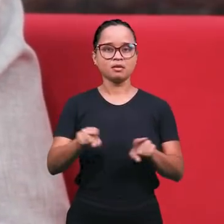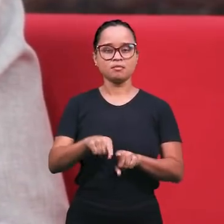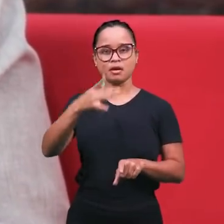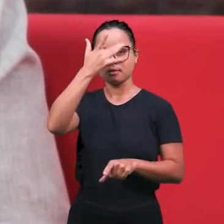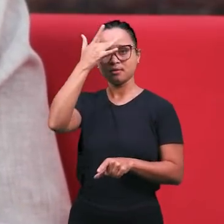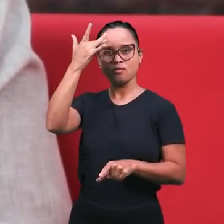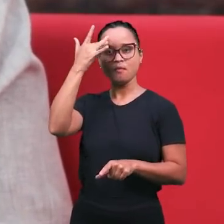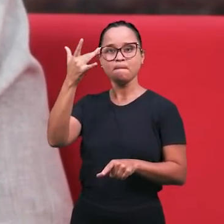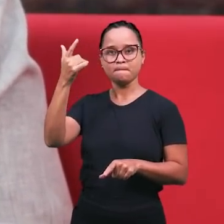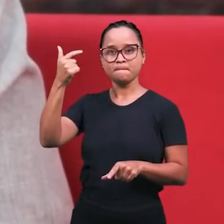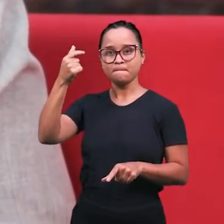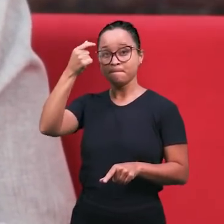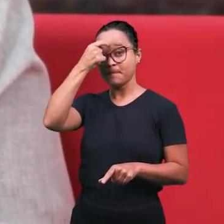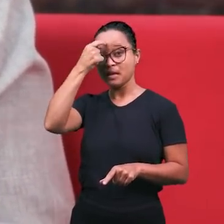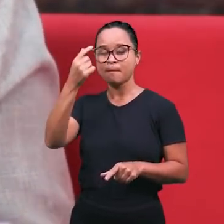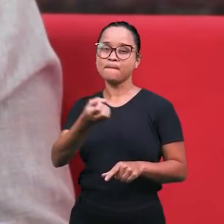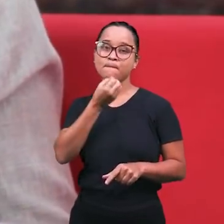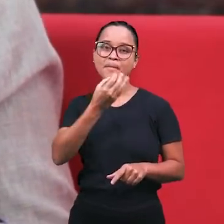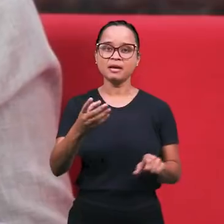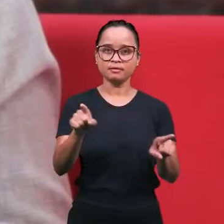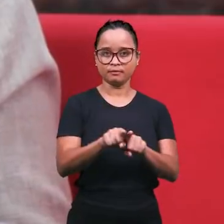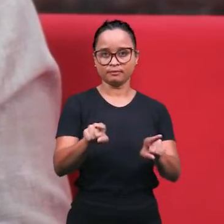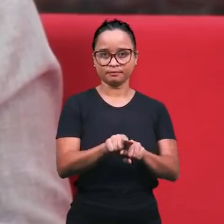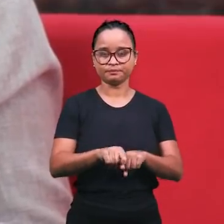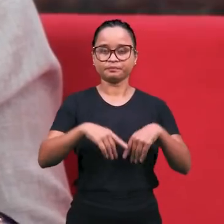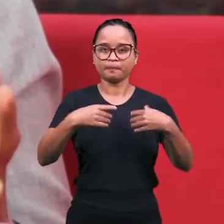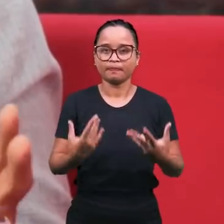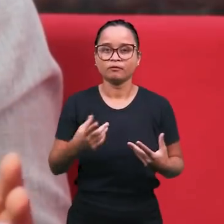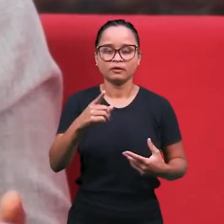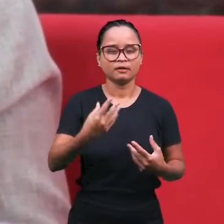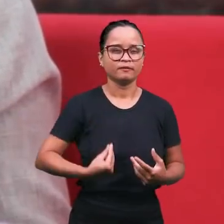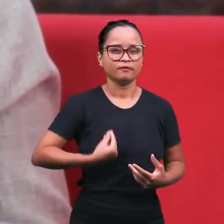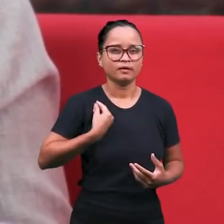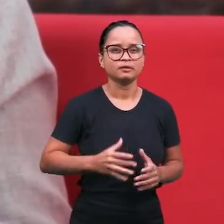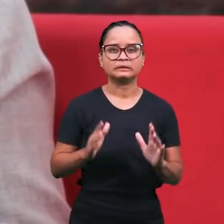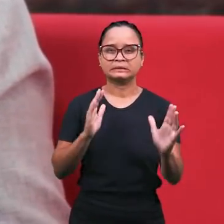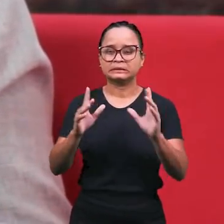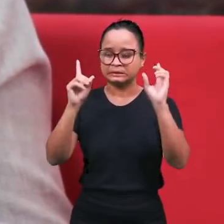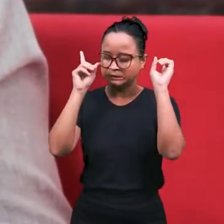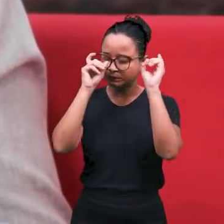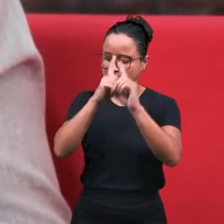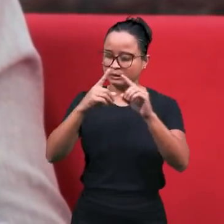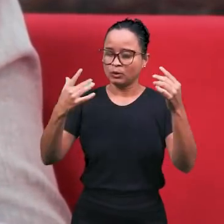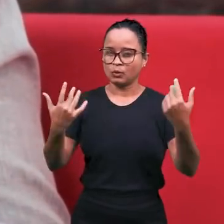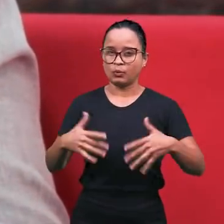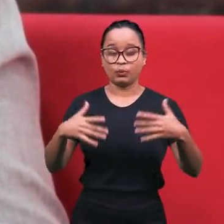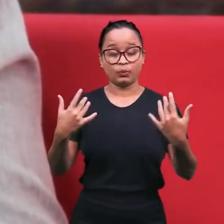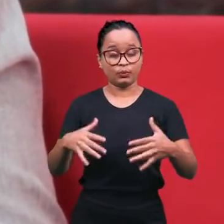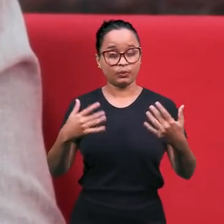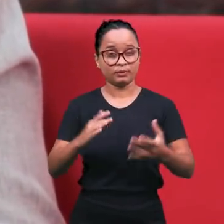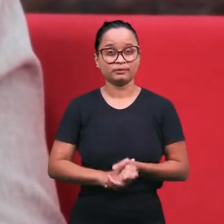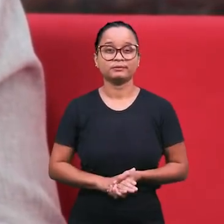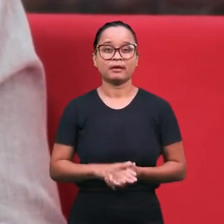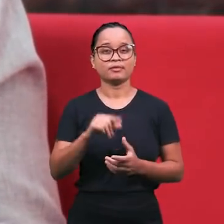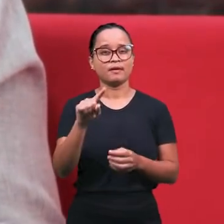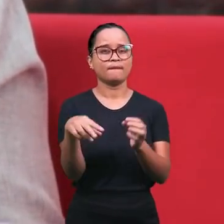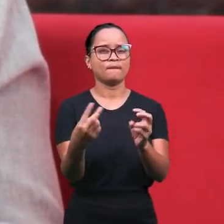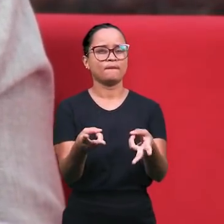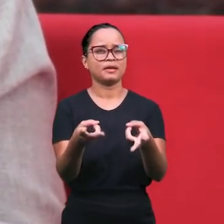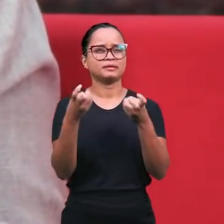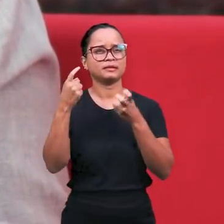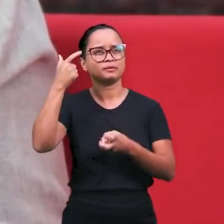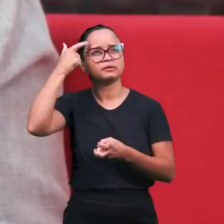você lidar com esses desafios. A partir do momento que você está vivendo um momento difícil ou que você percebe que